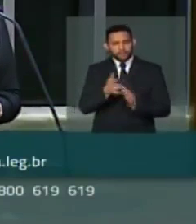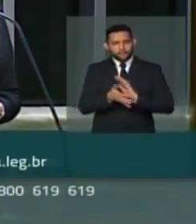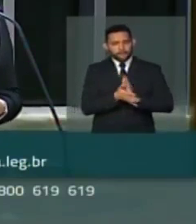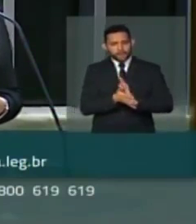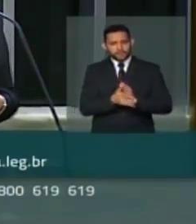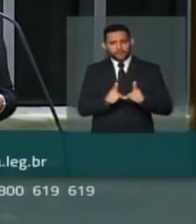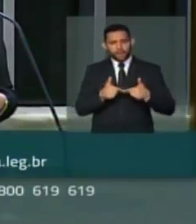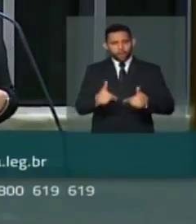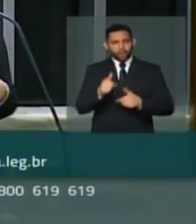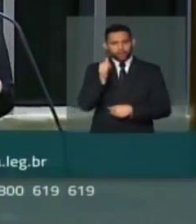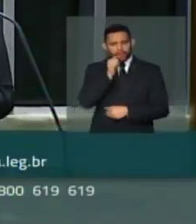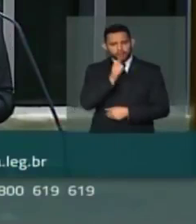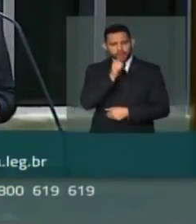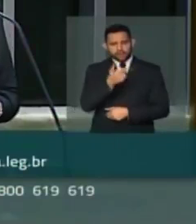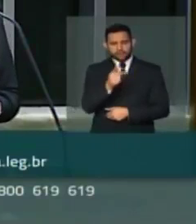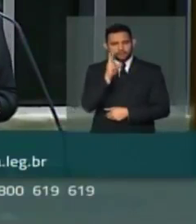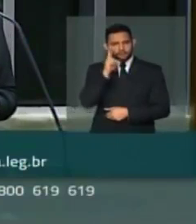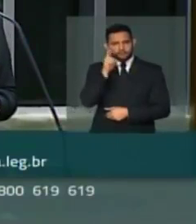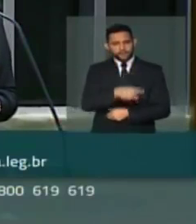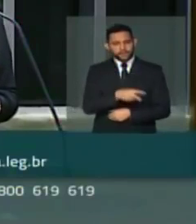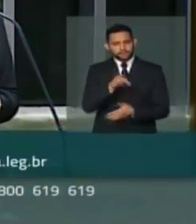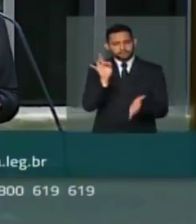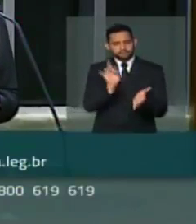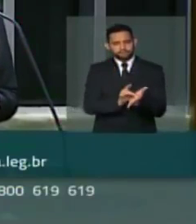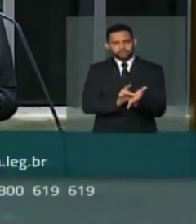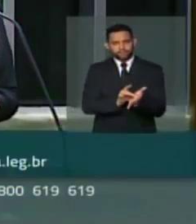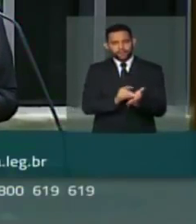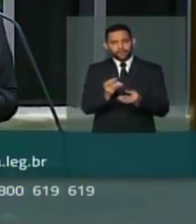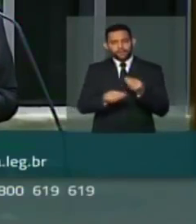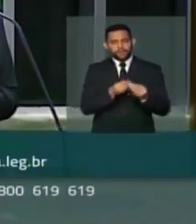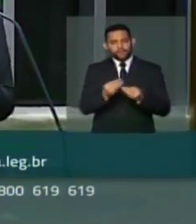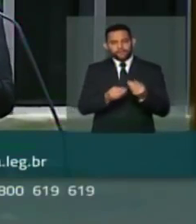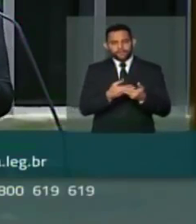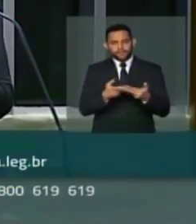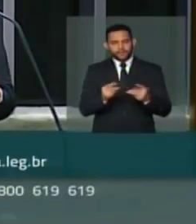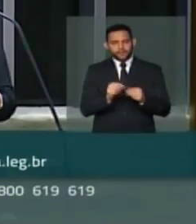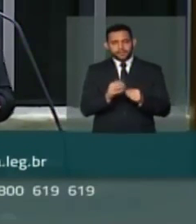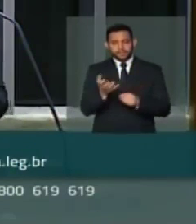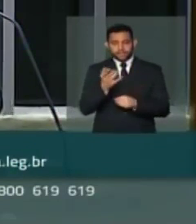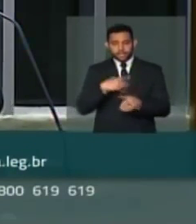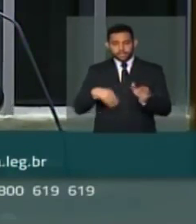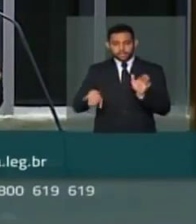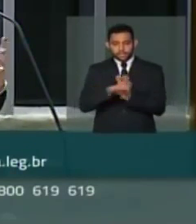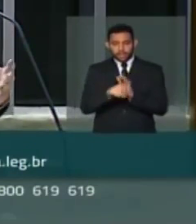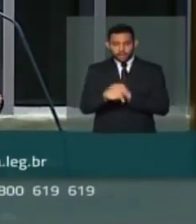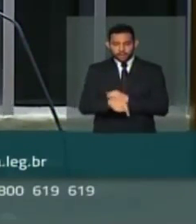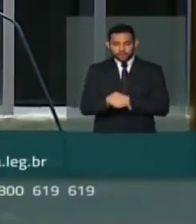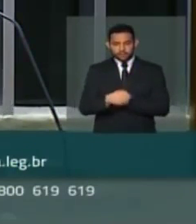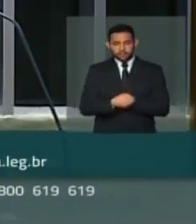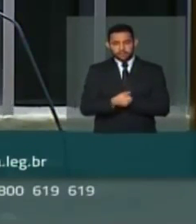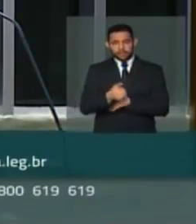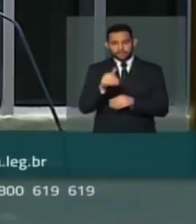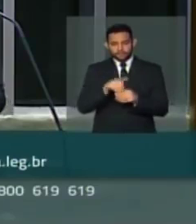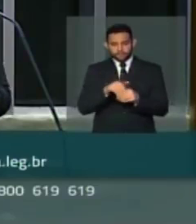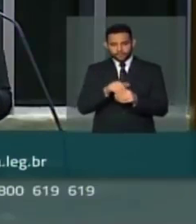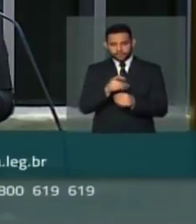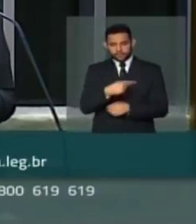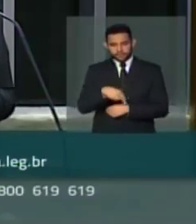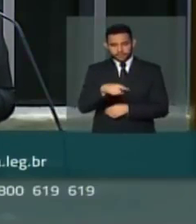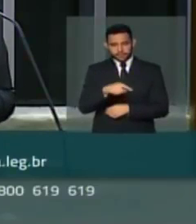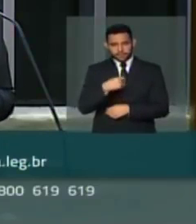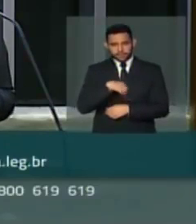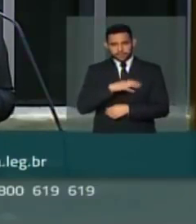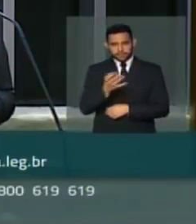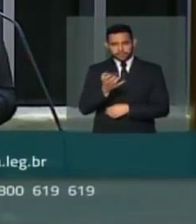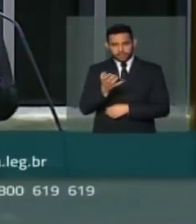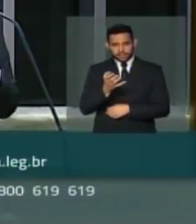esta luta das mulheres, não vejam efetivamente como a gente quer chegar aqui com menos votos que vocês. Não, nós